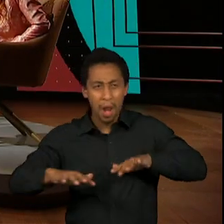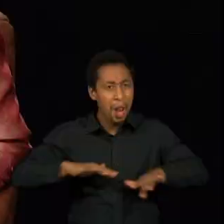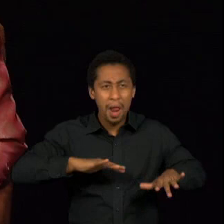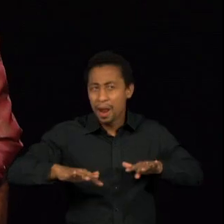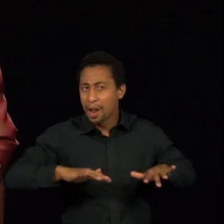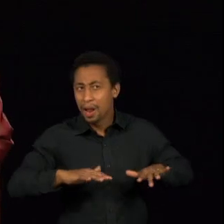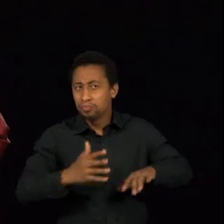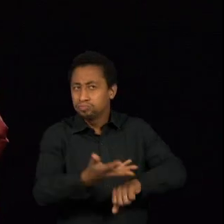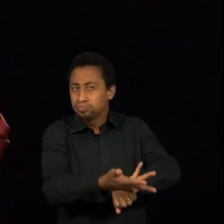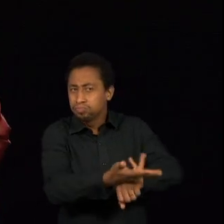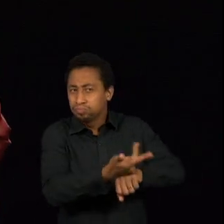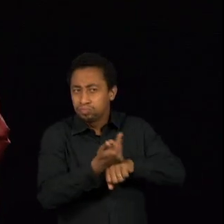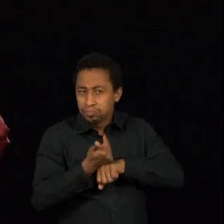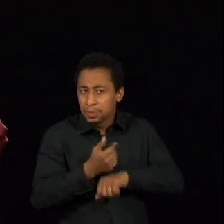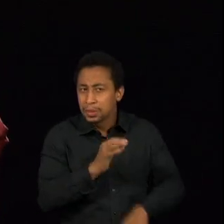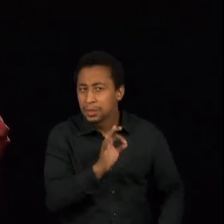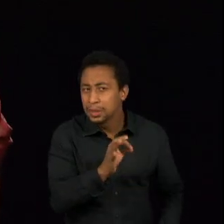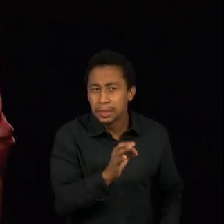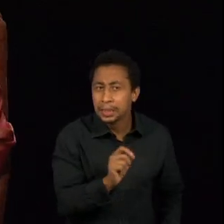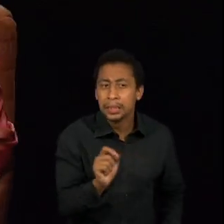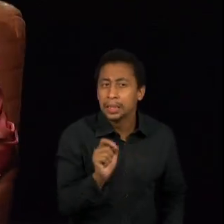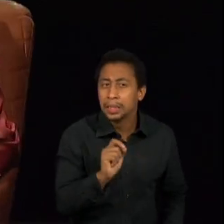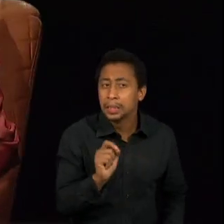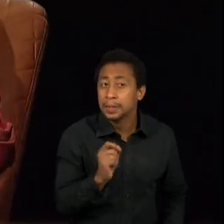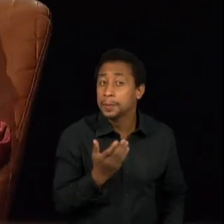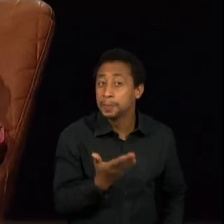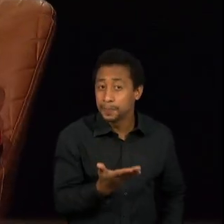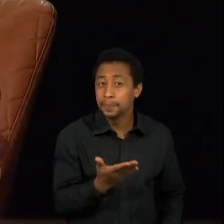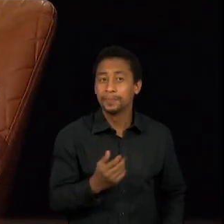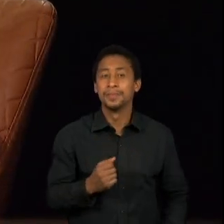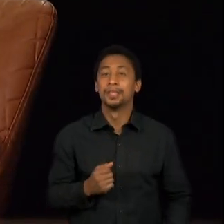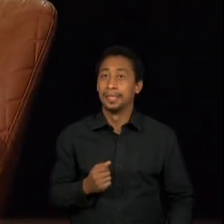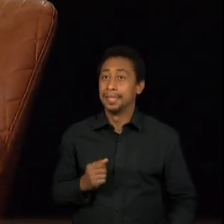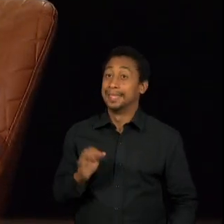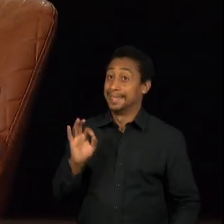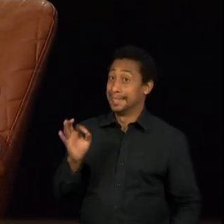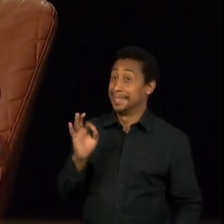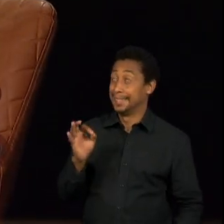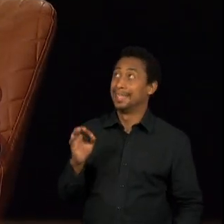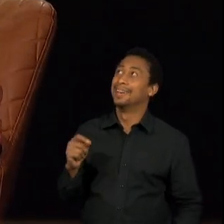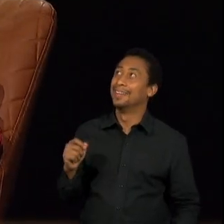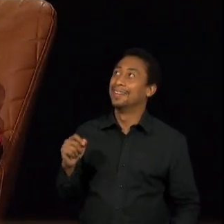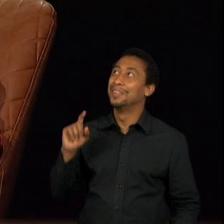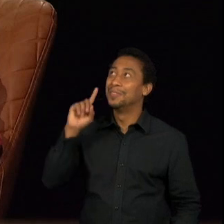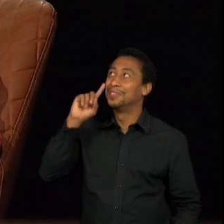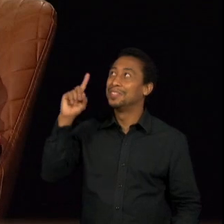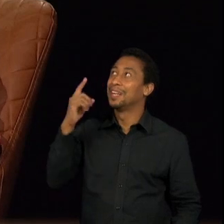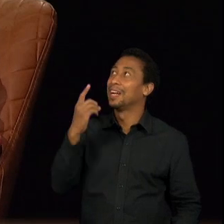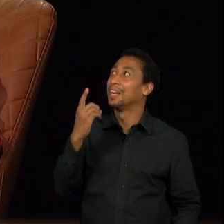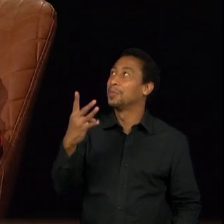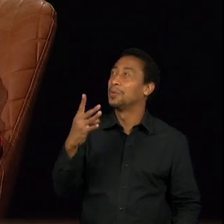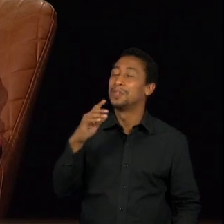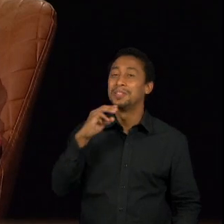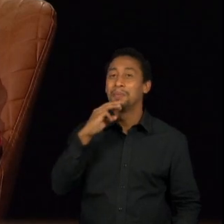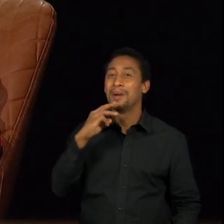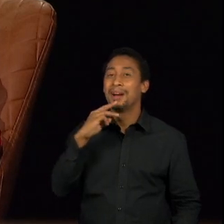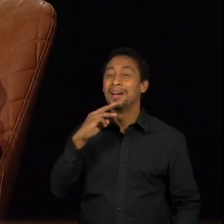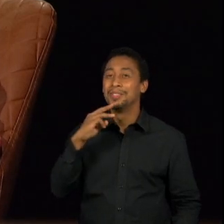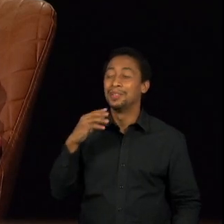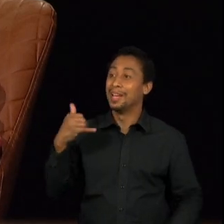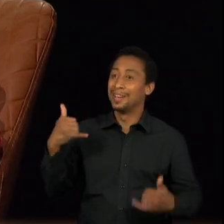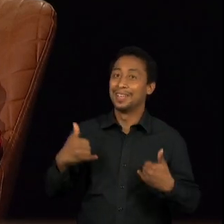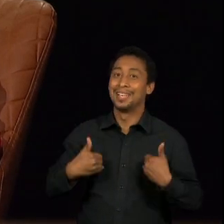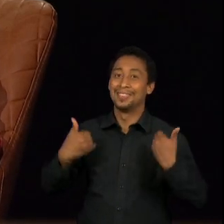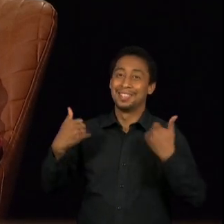Glauber. Foi exatamente na Faculdade de Direito, no dia do aniversário dele, 14 de março. Olha! E